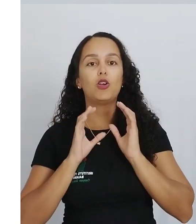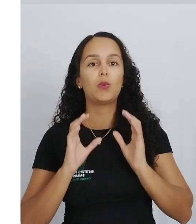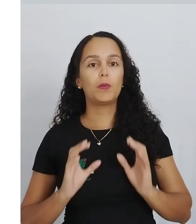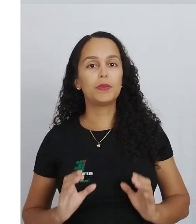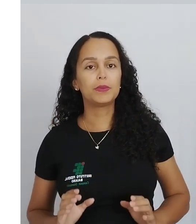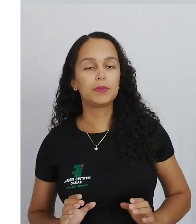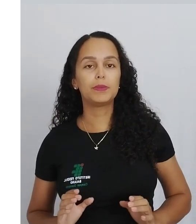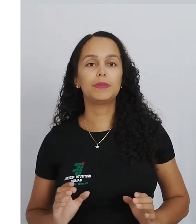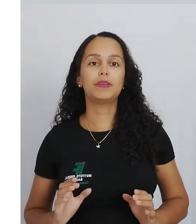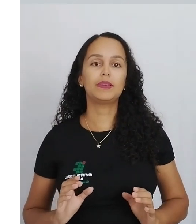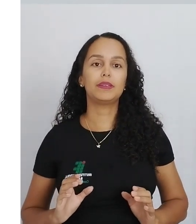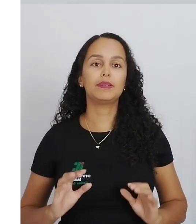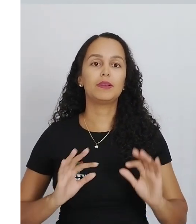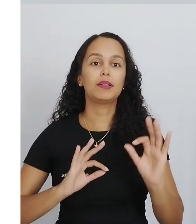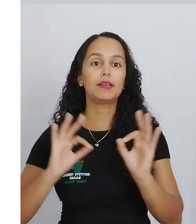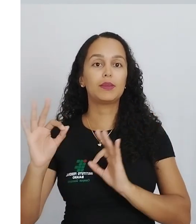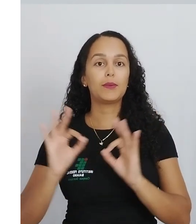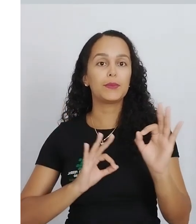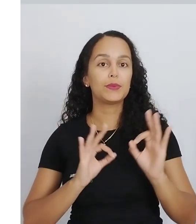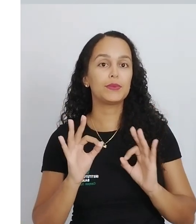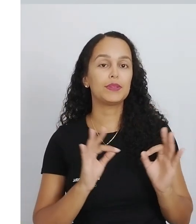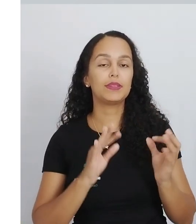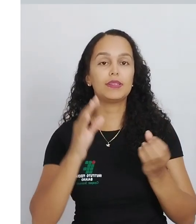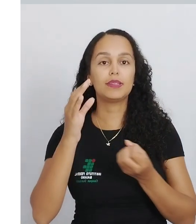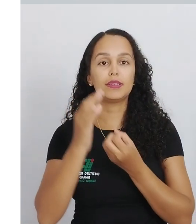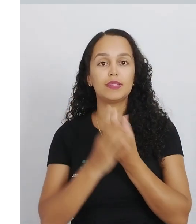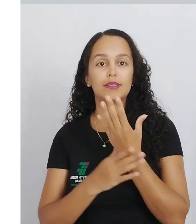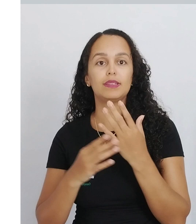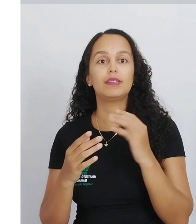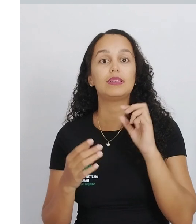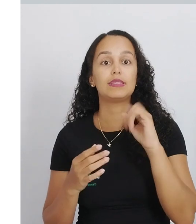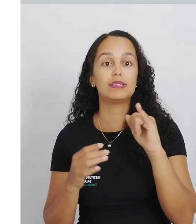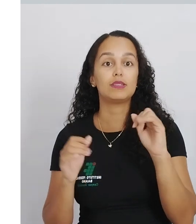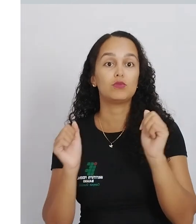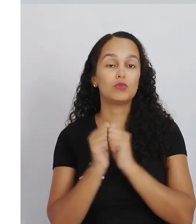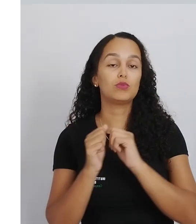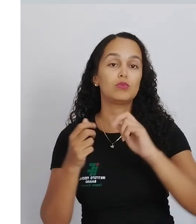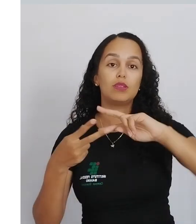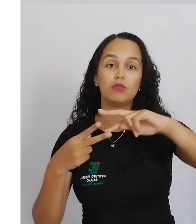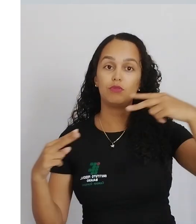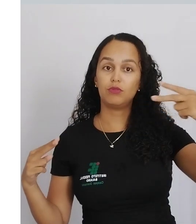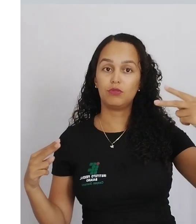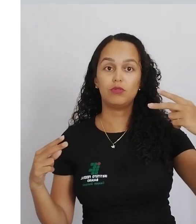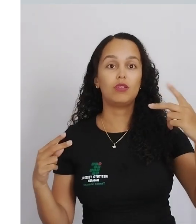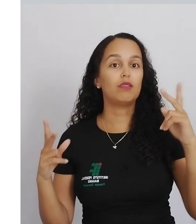comportamento que organismos formados com o DNA também o fazem.